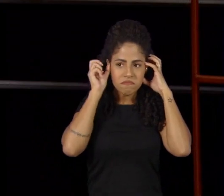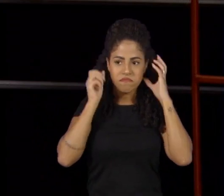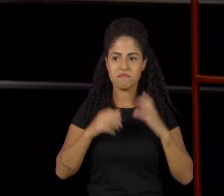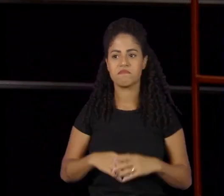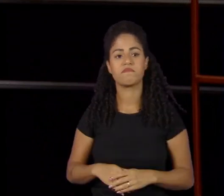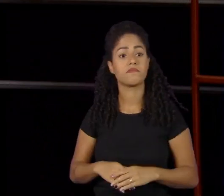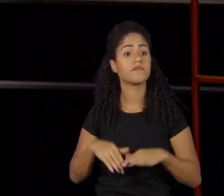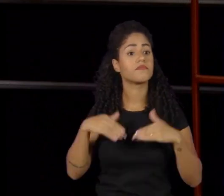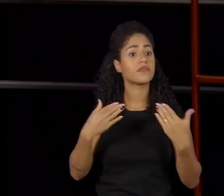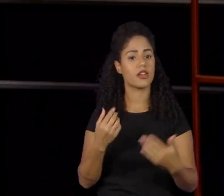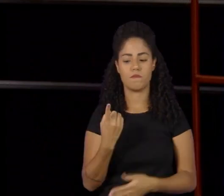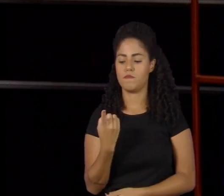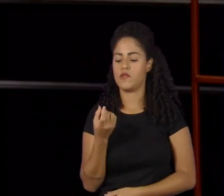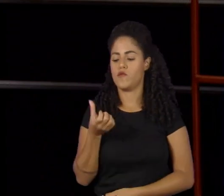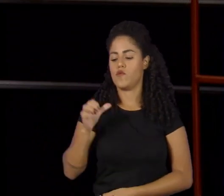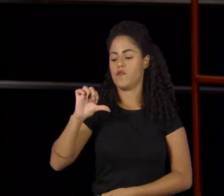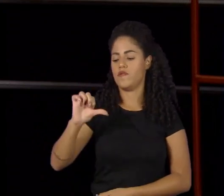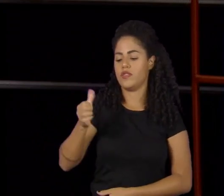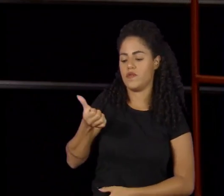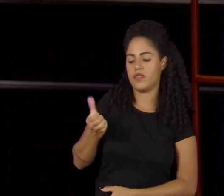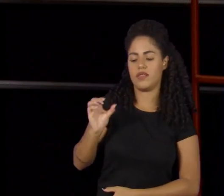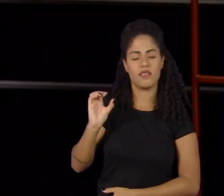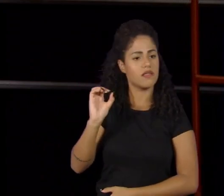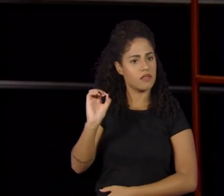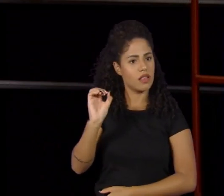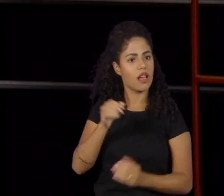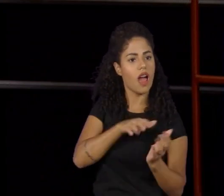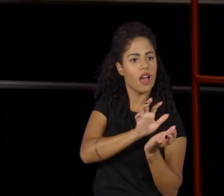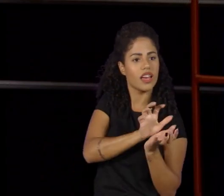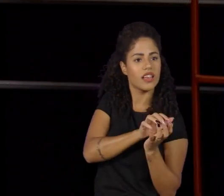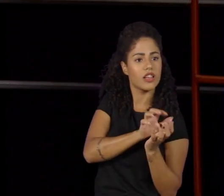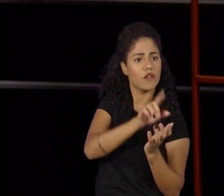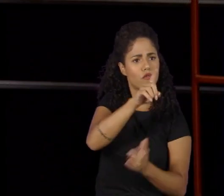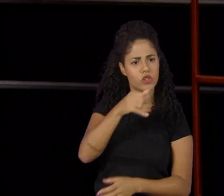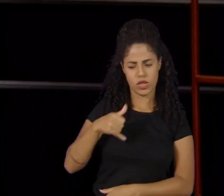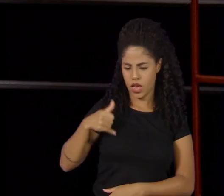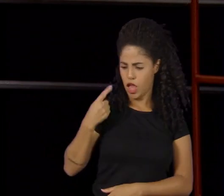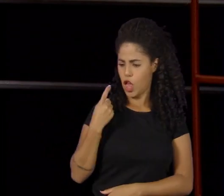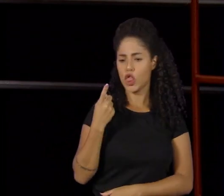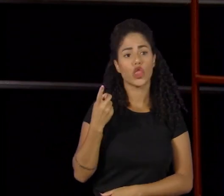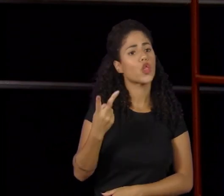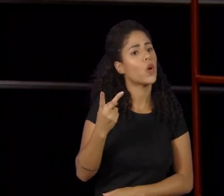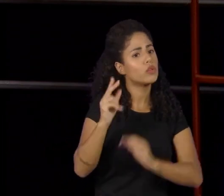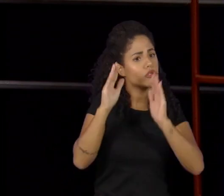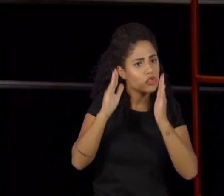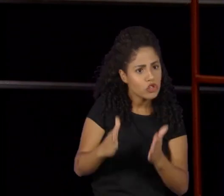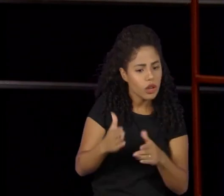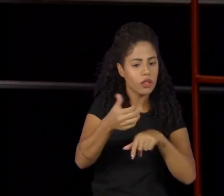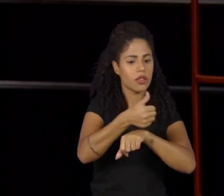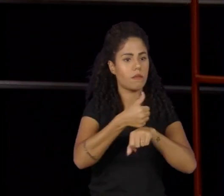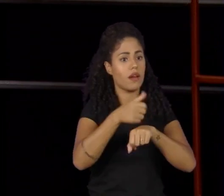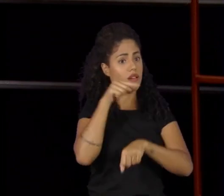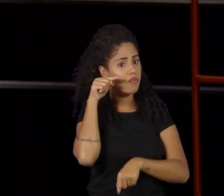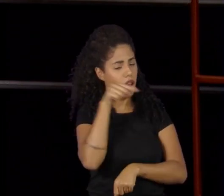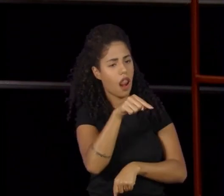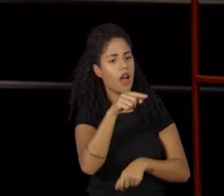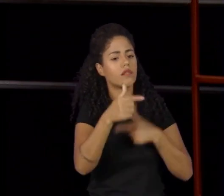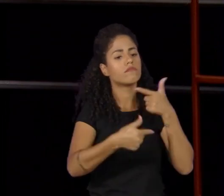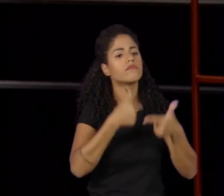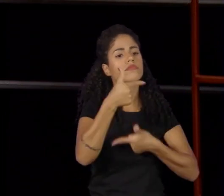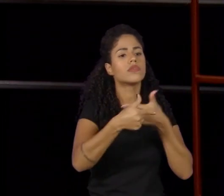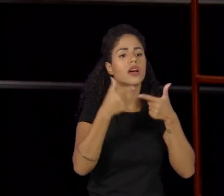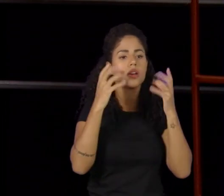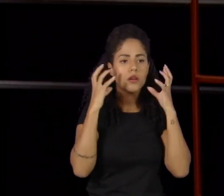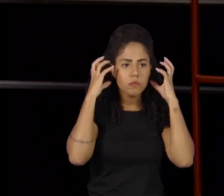60 foi inaugurada a TV, Jornal do Comércio de Recife. Você tinha 12 anos, já era funcionário da rádio e diz que trabalhou na